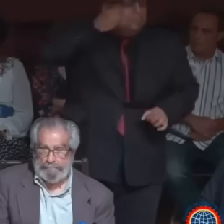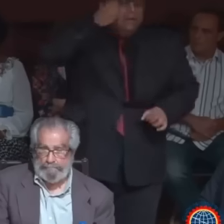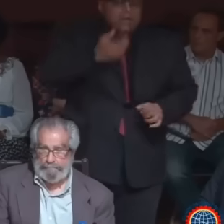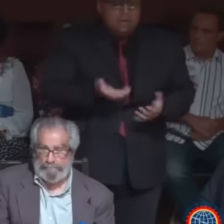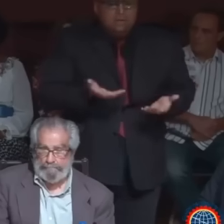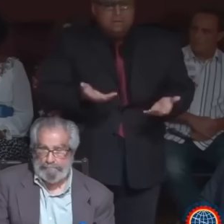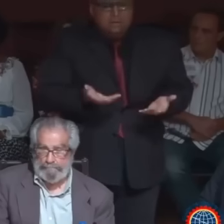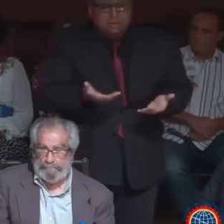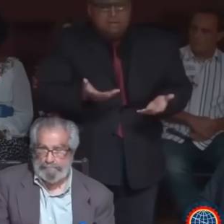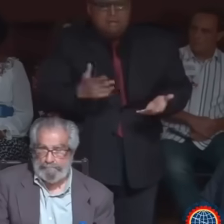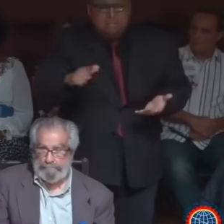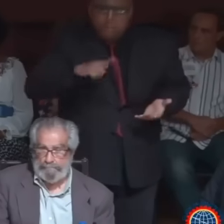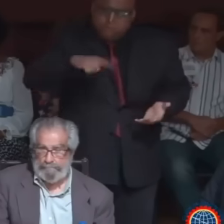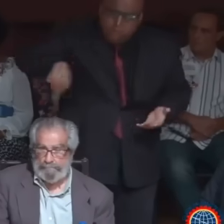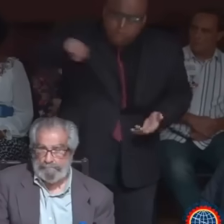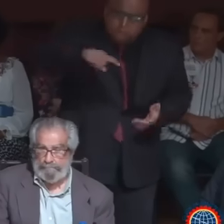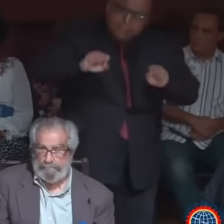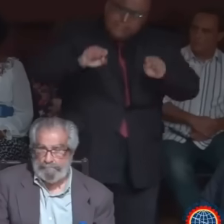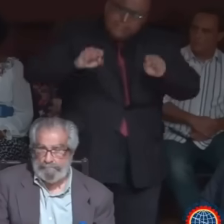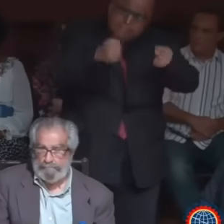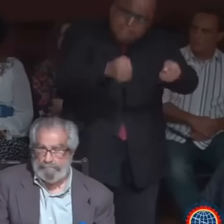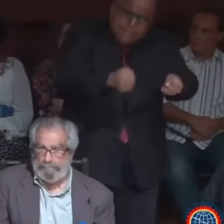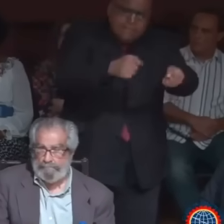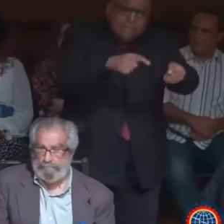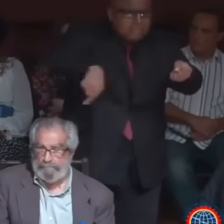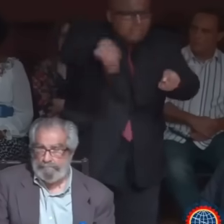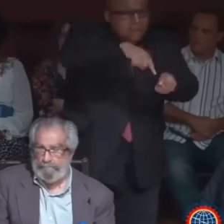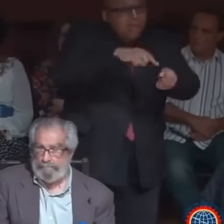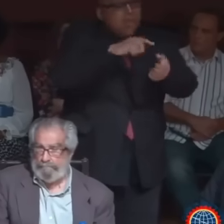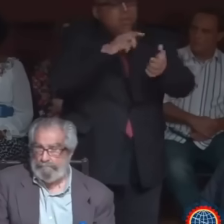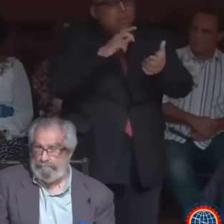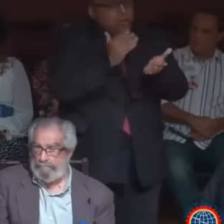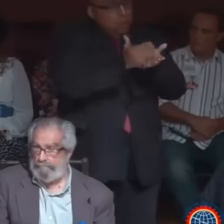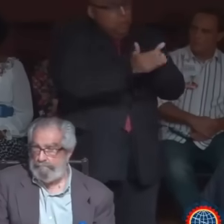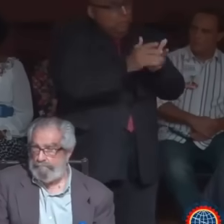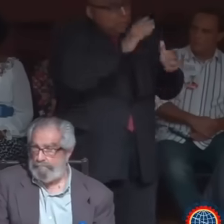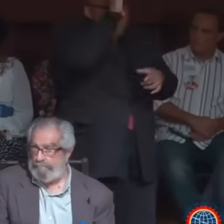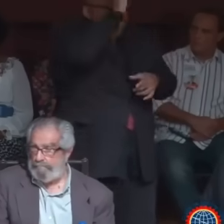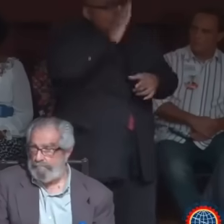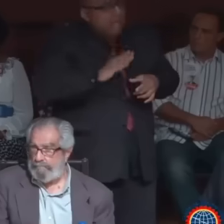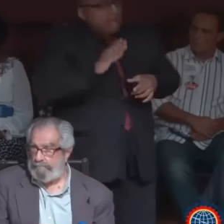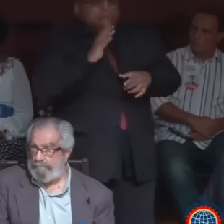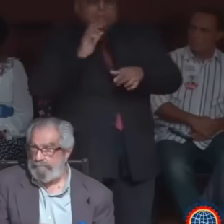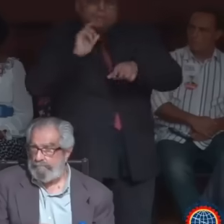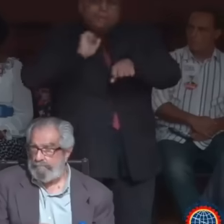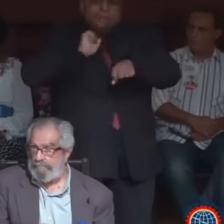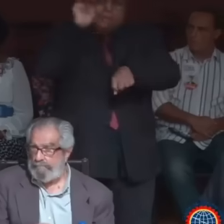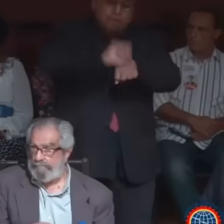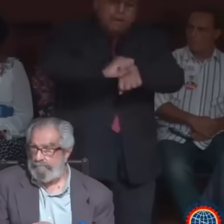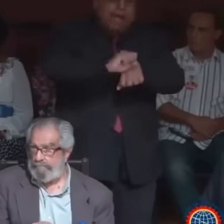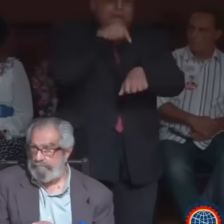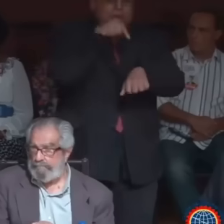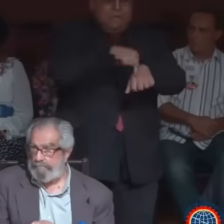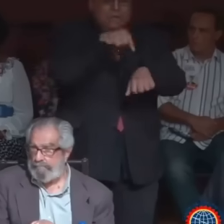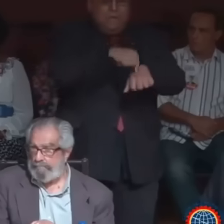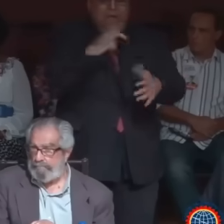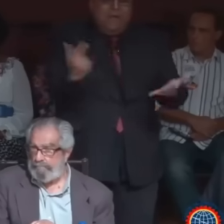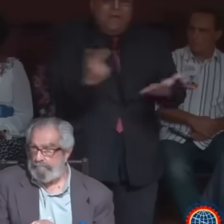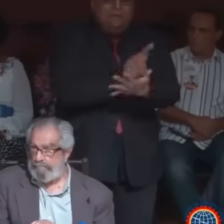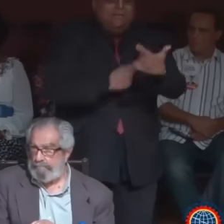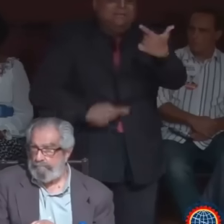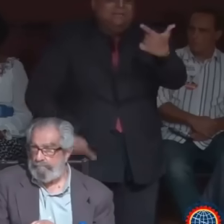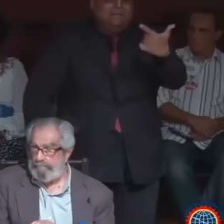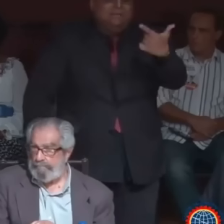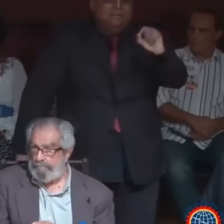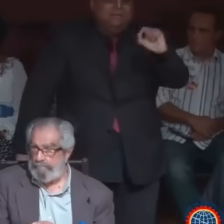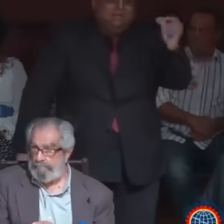essa reivindicação, é defender o que começou a ser feito no Brasil e foi paralisado pelo golpe de 2016.